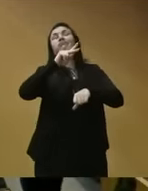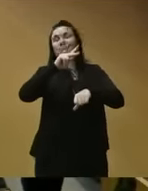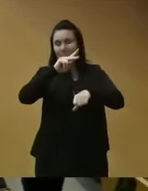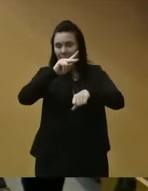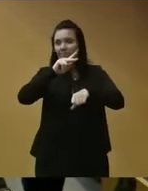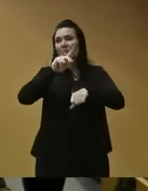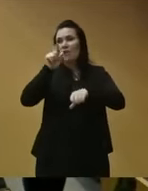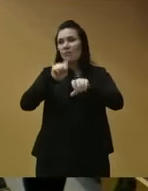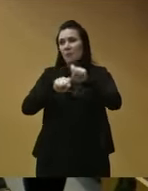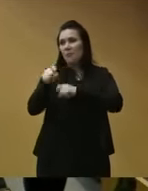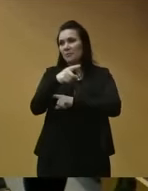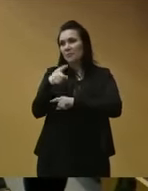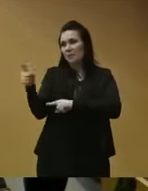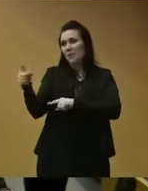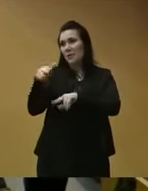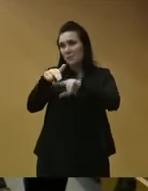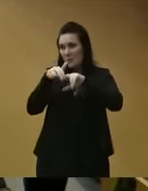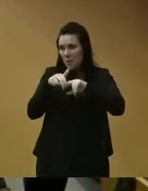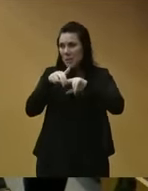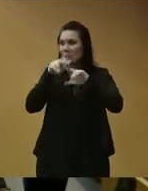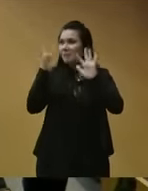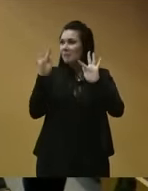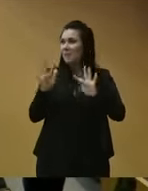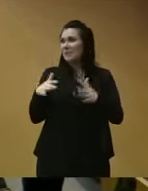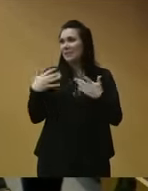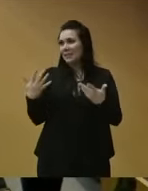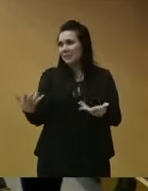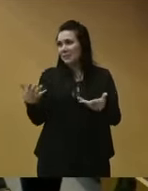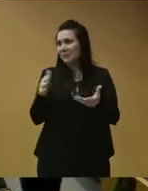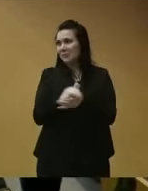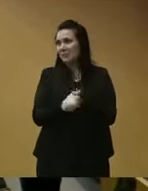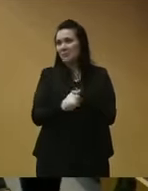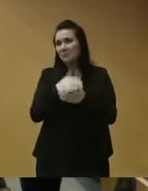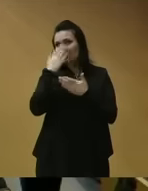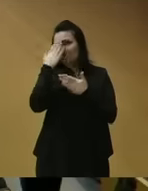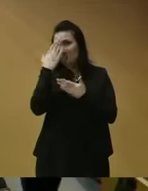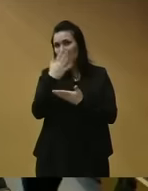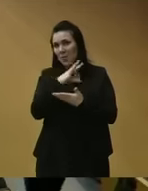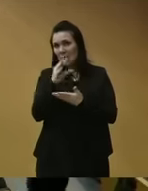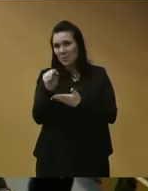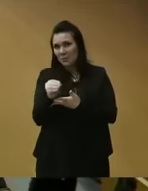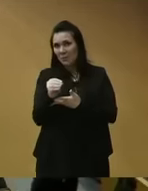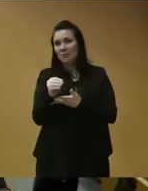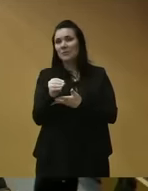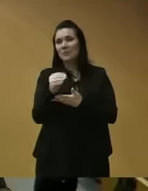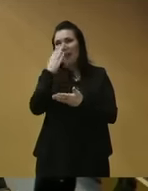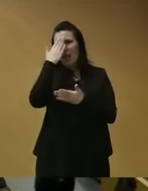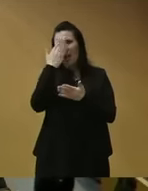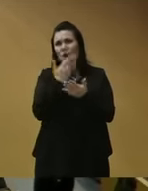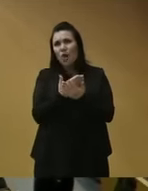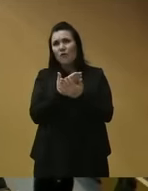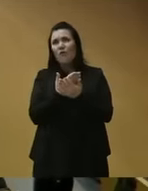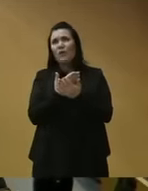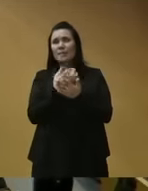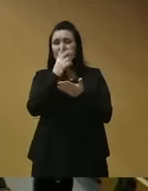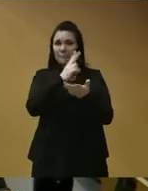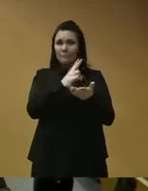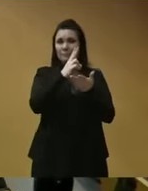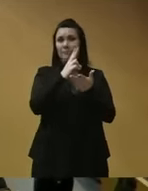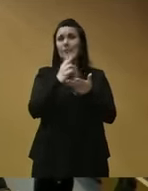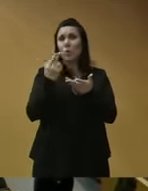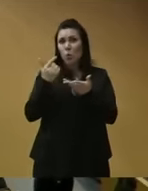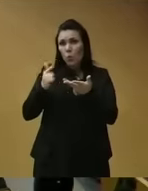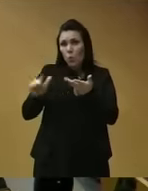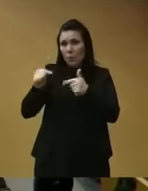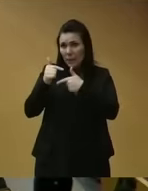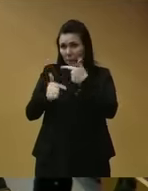vocês. E por isso a nossa felicidade. Então, obrigado a todos pela confiança na nossa universidade. Nós seguiremos trabalhando.